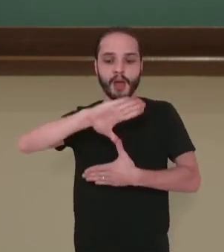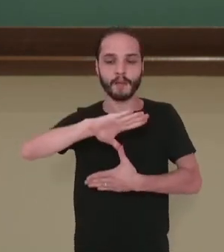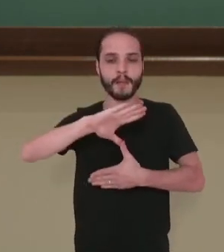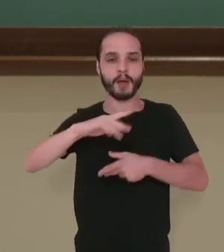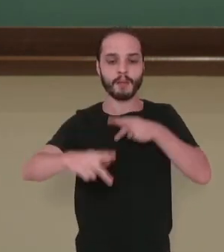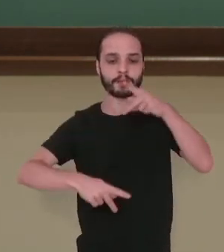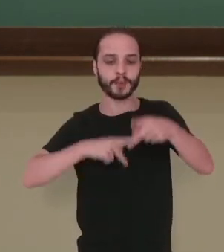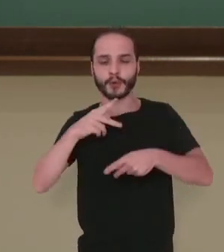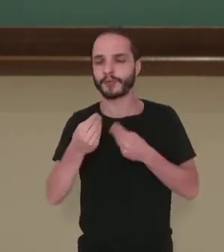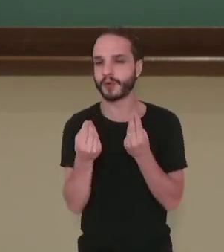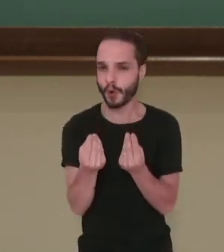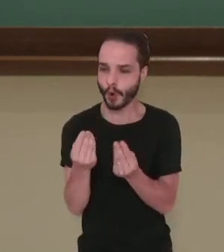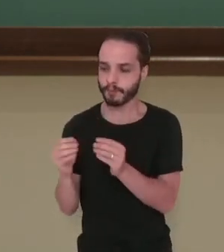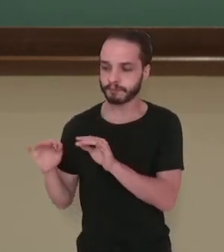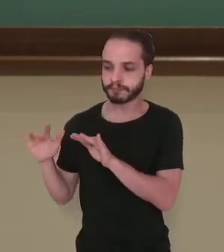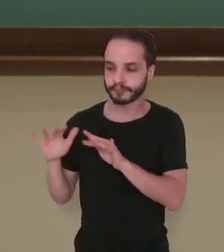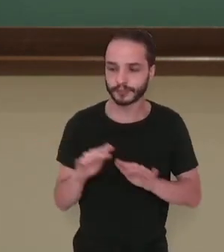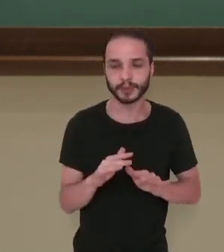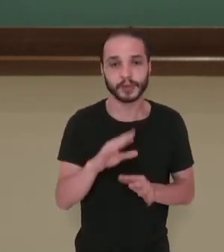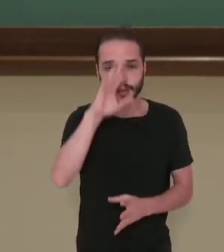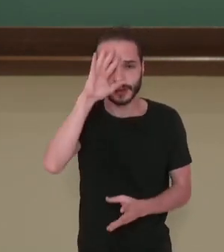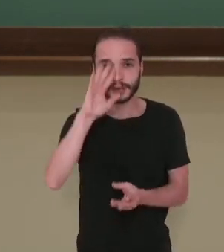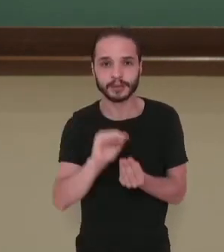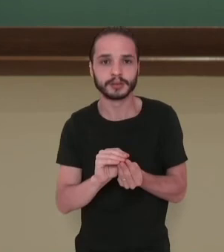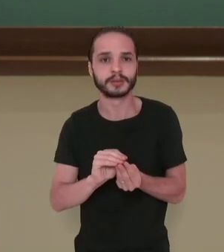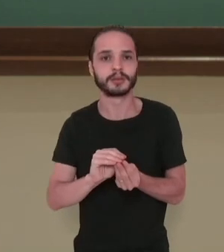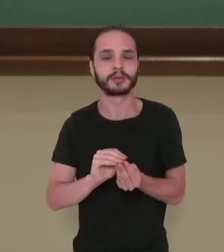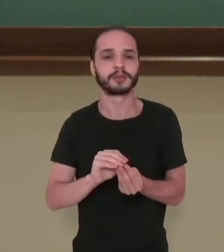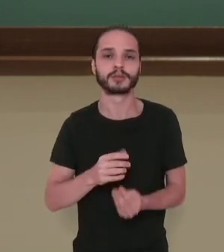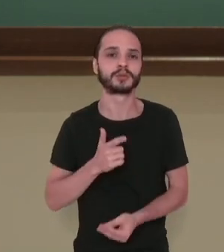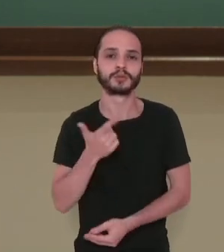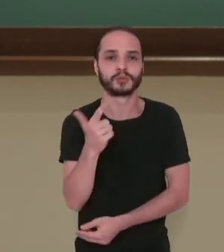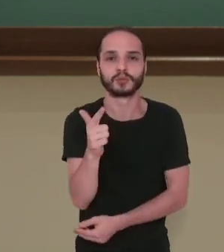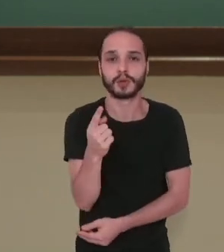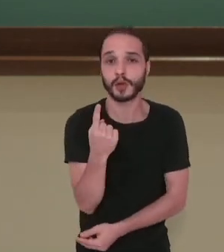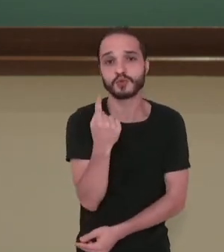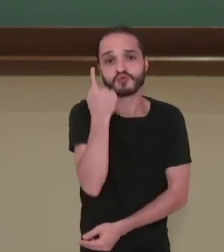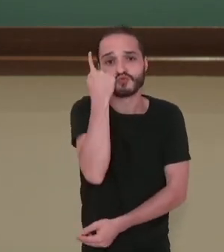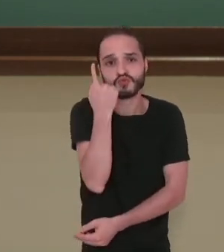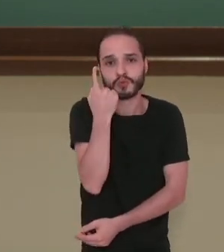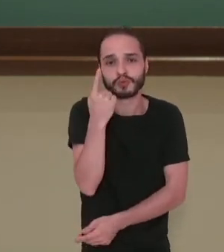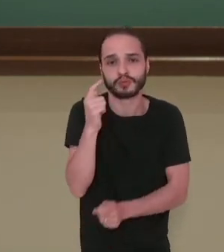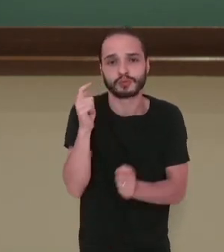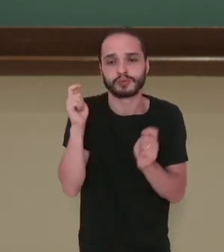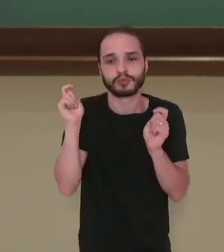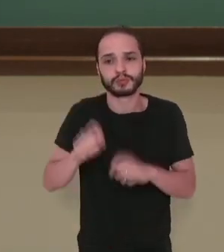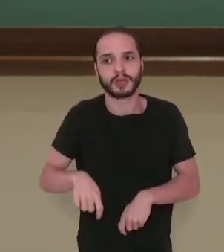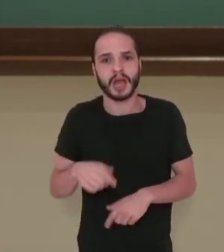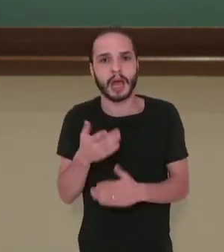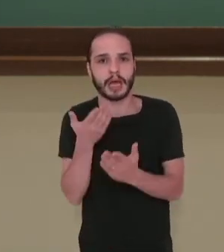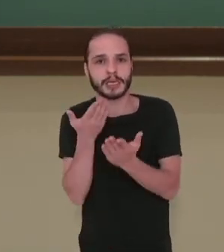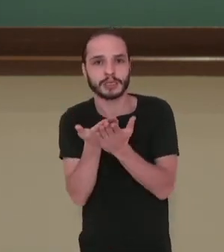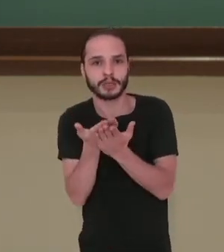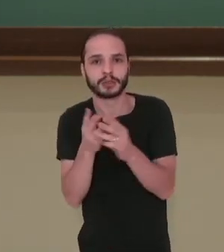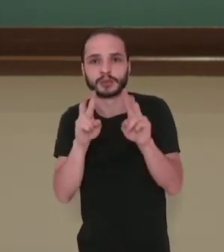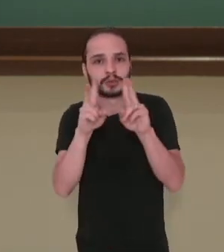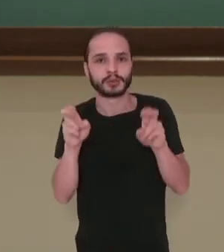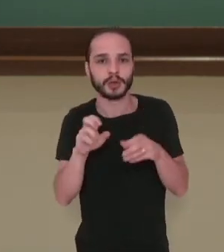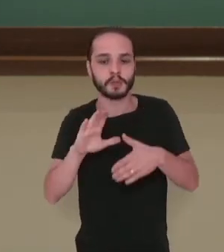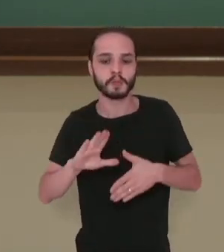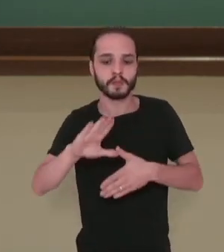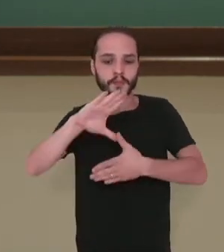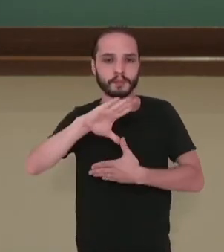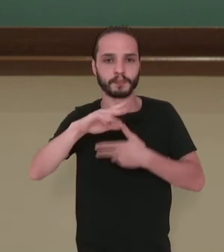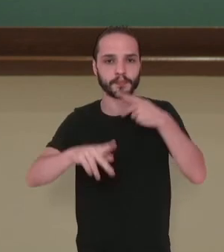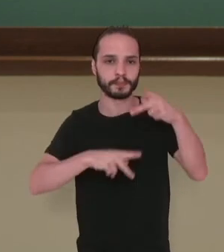nós entendemos que não existe só um pensamento ou um estudo a respeito do povoamento da América.